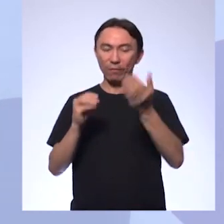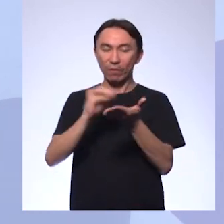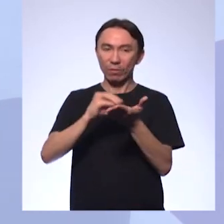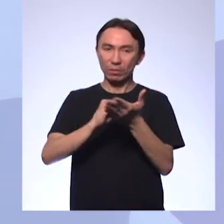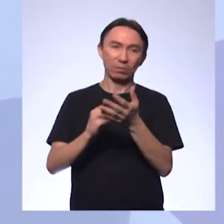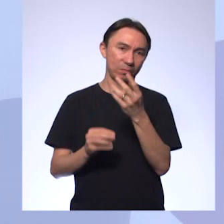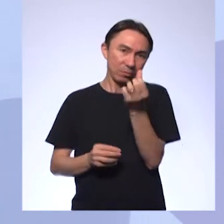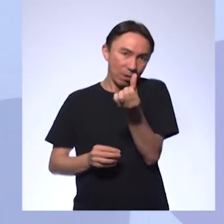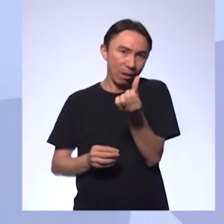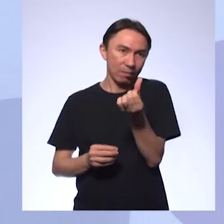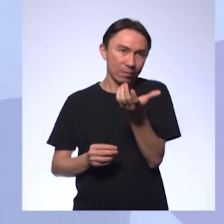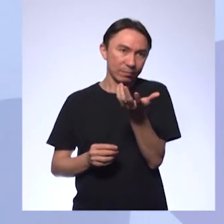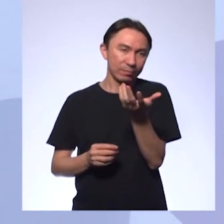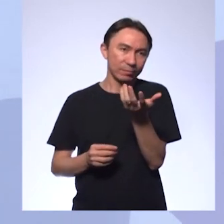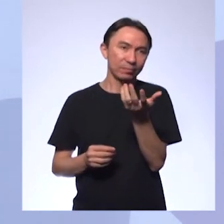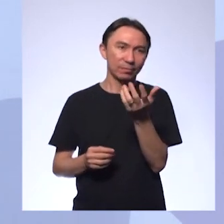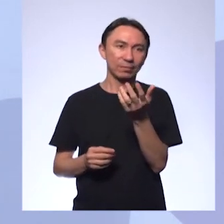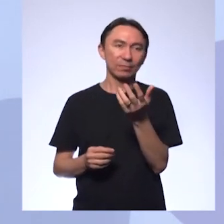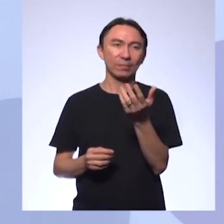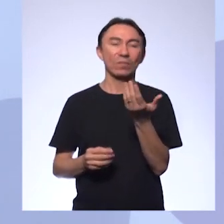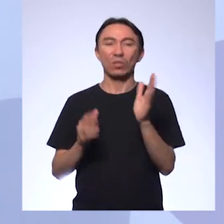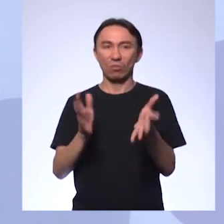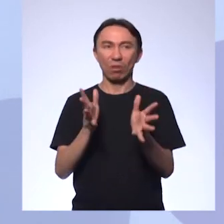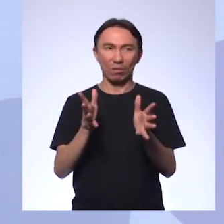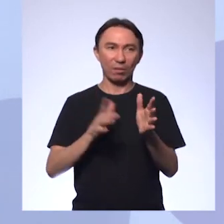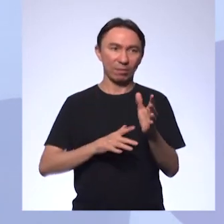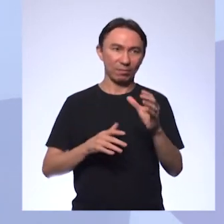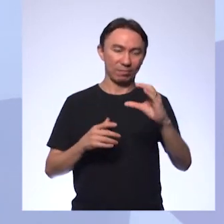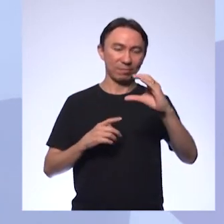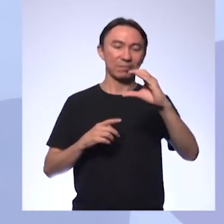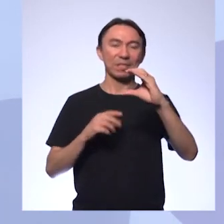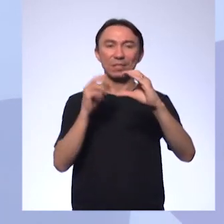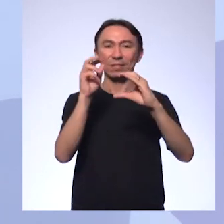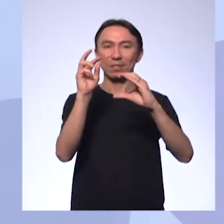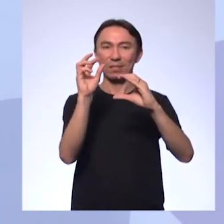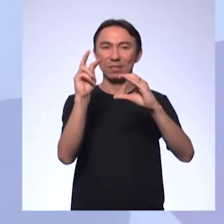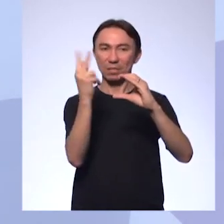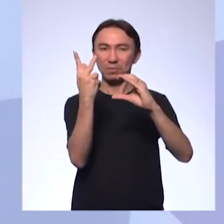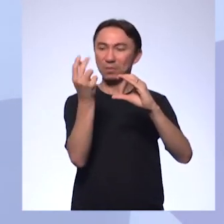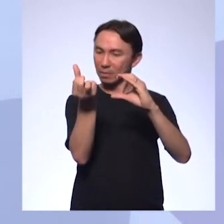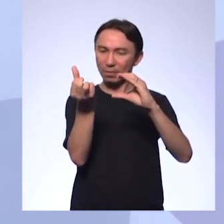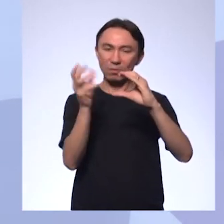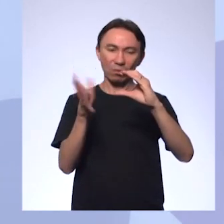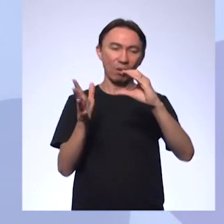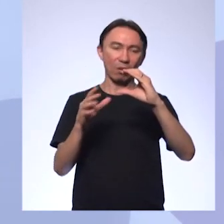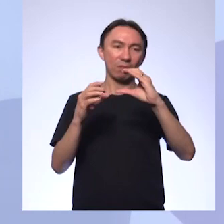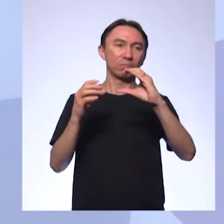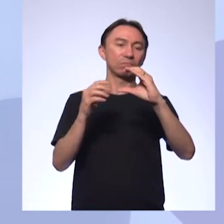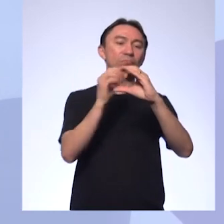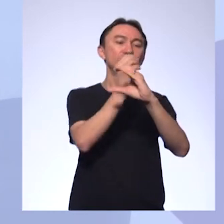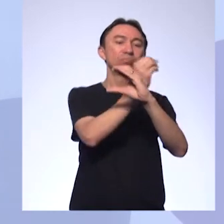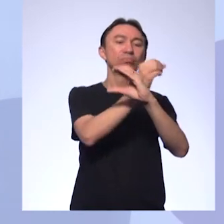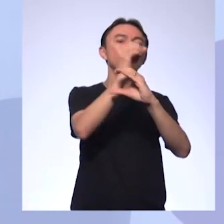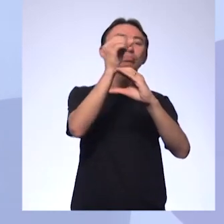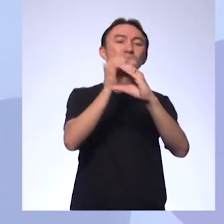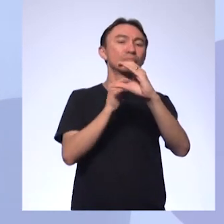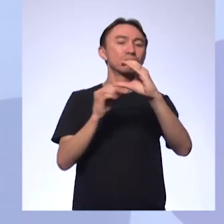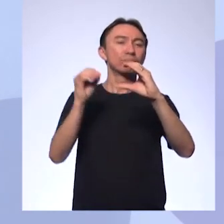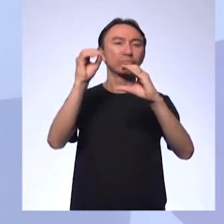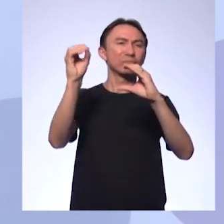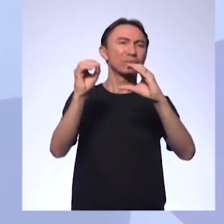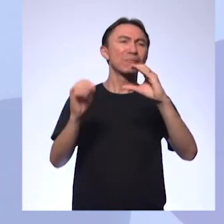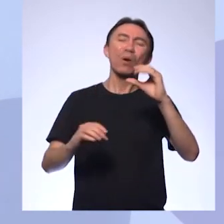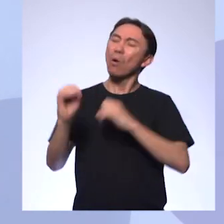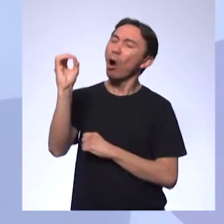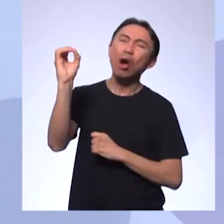6. Já daria os 6 hidrogênios. Vocês concordam aqui, pessoal? Aí, cadê o oxigênio? Onde